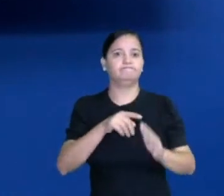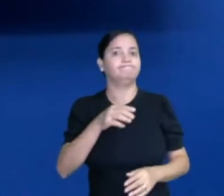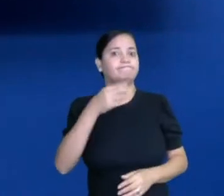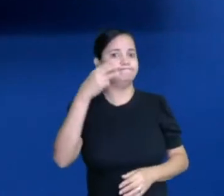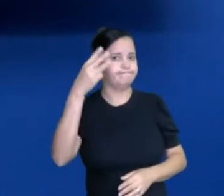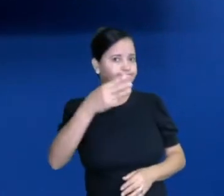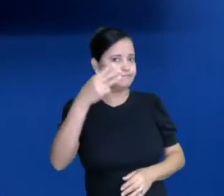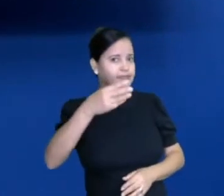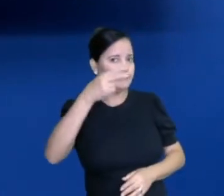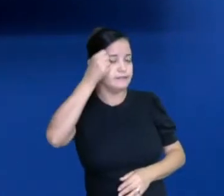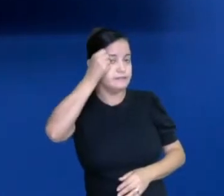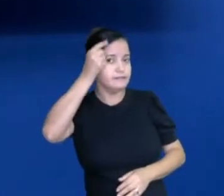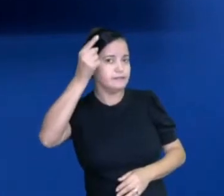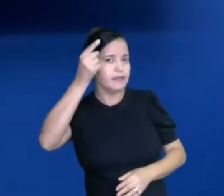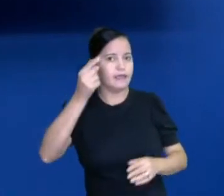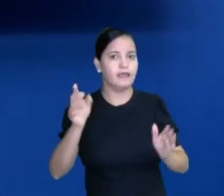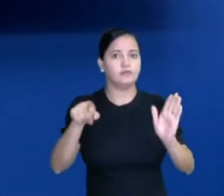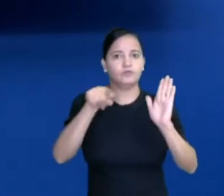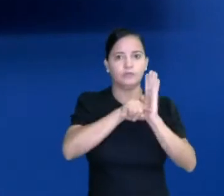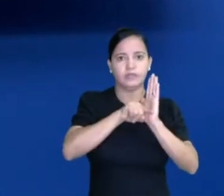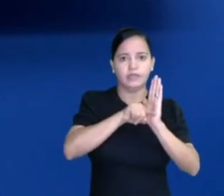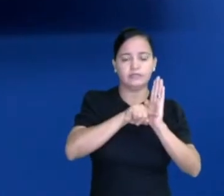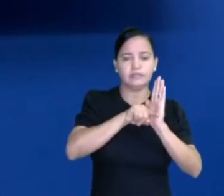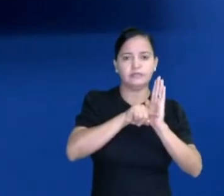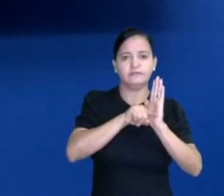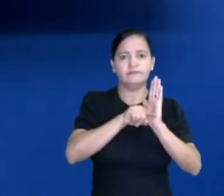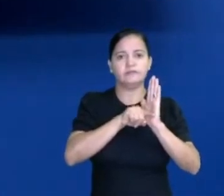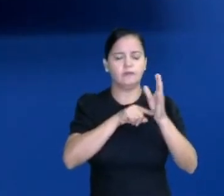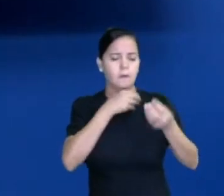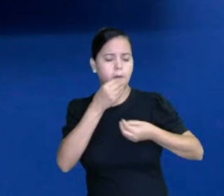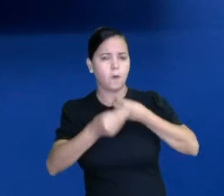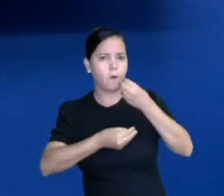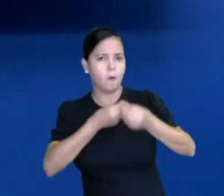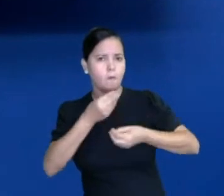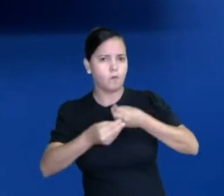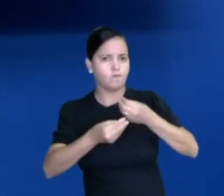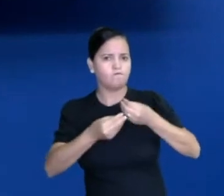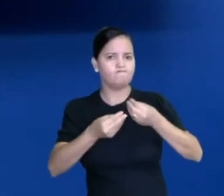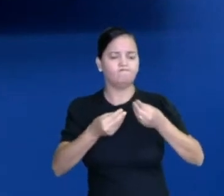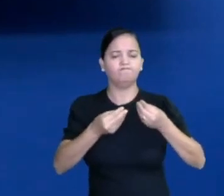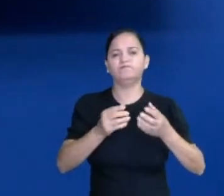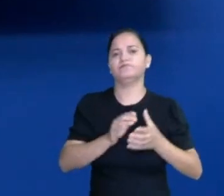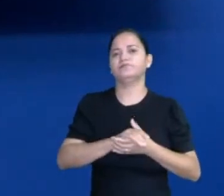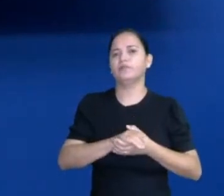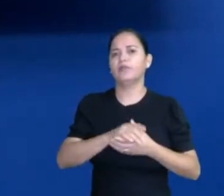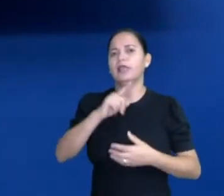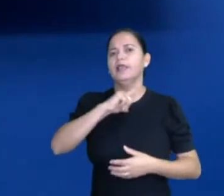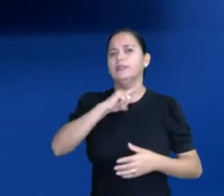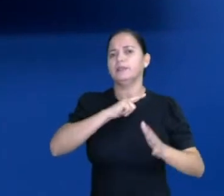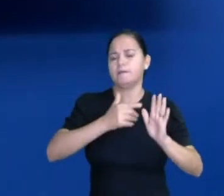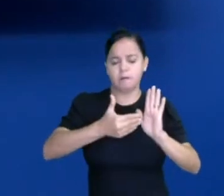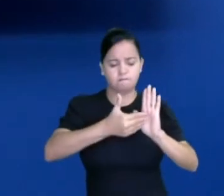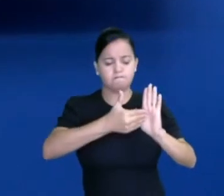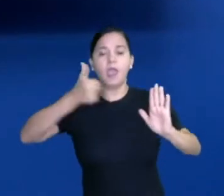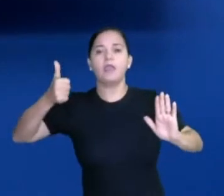ideias associadas à subtração. Ideia subtrativa, que é a ideia de retirar uma quantidade